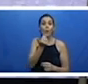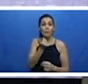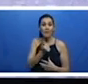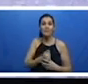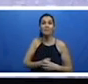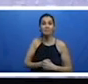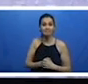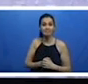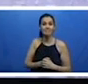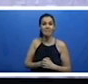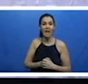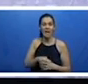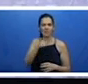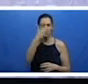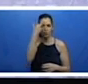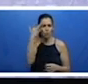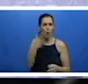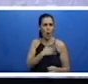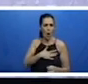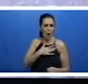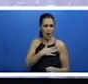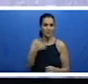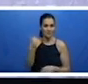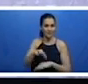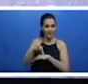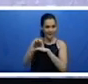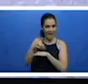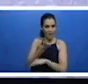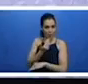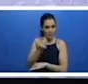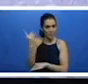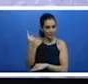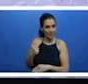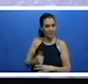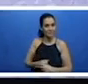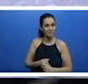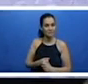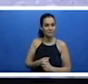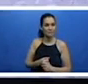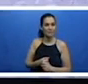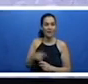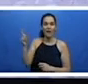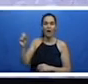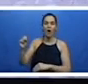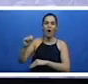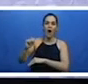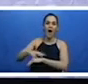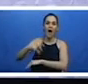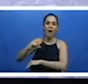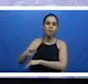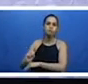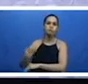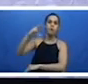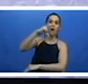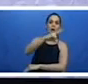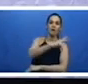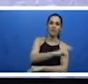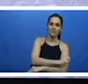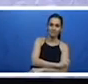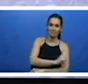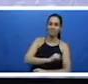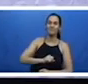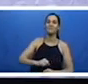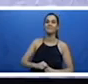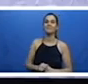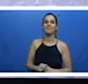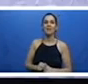Tem muitas pessoas que apreciam esse tipo de carne. E aqui, uma rã promovendo um salto. Rã pode apresentar vários tipos de tamanho,